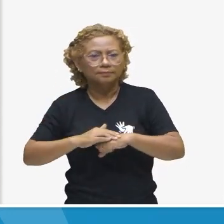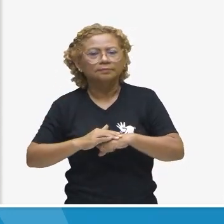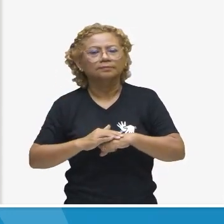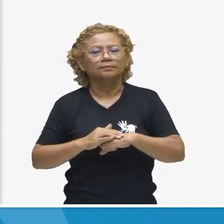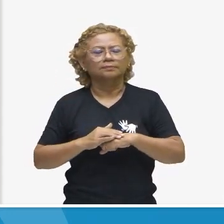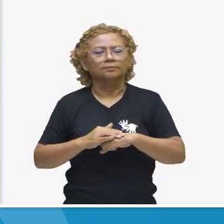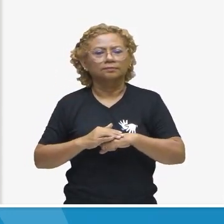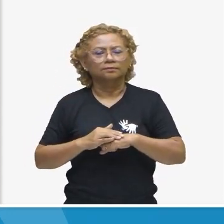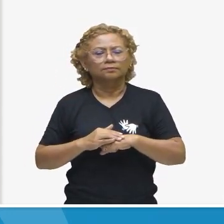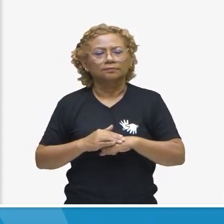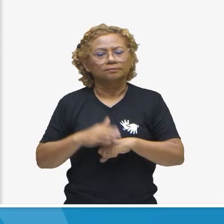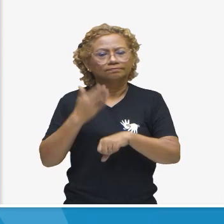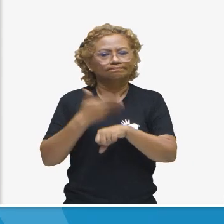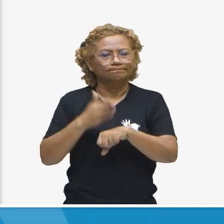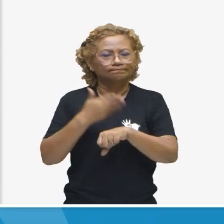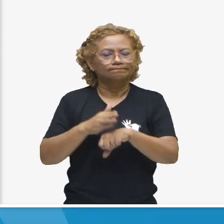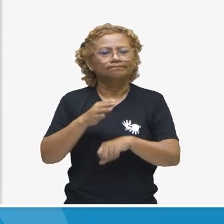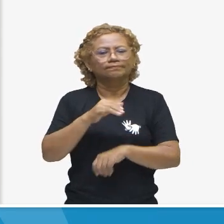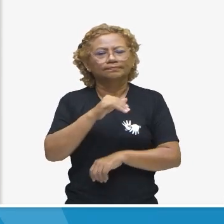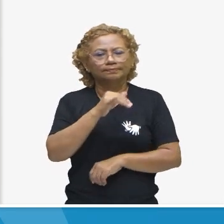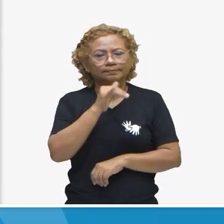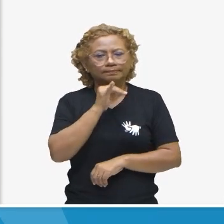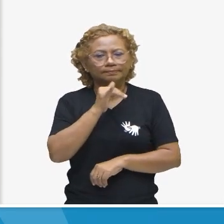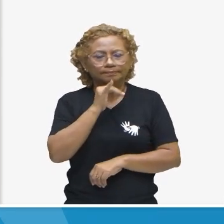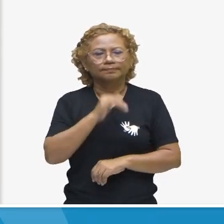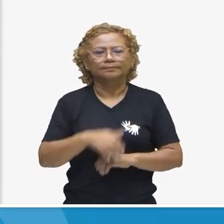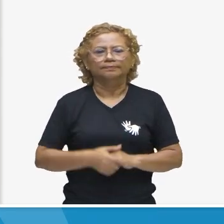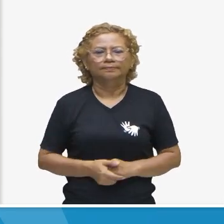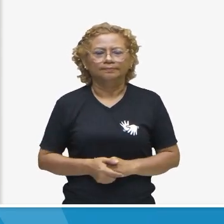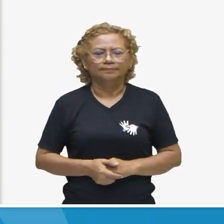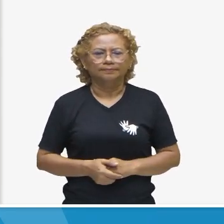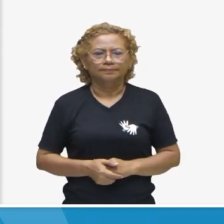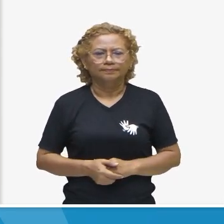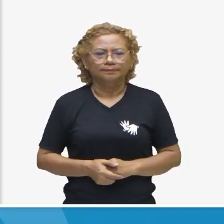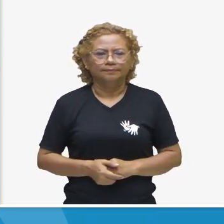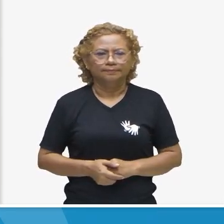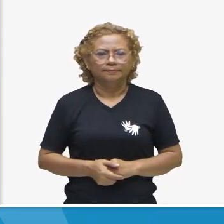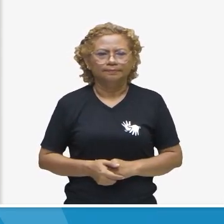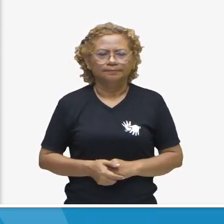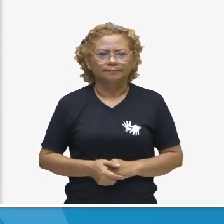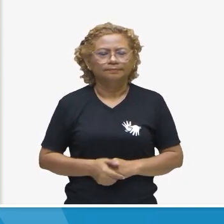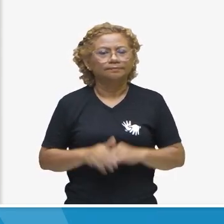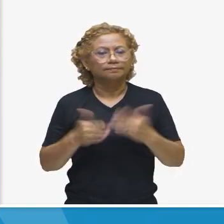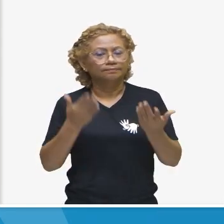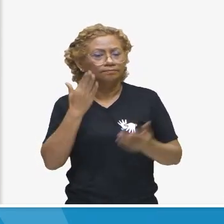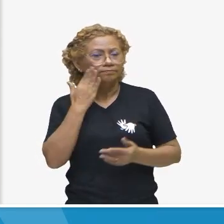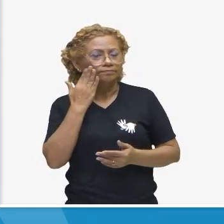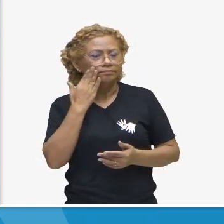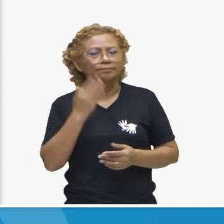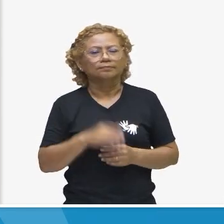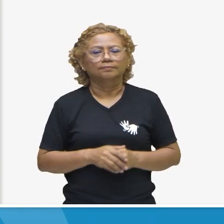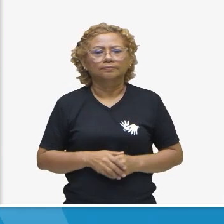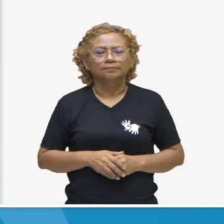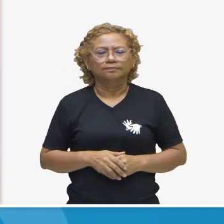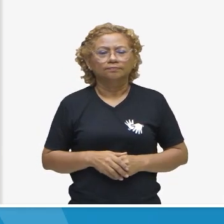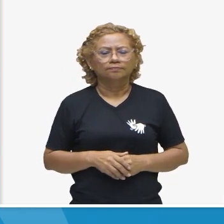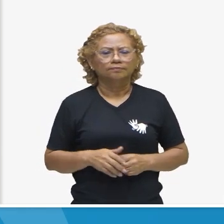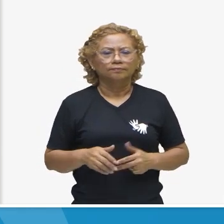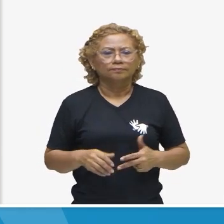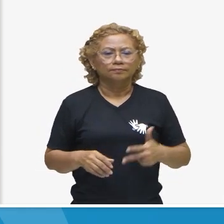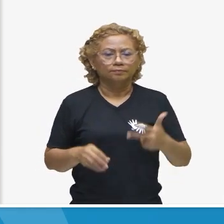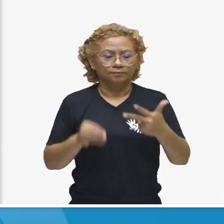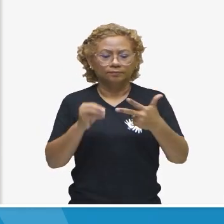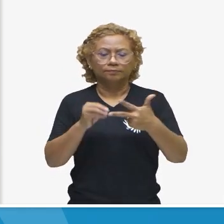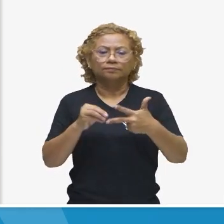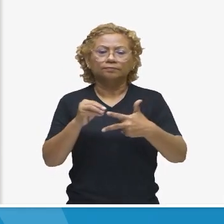assunto, nós vamos fazer um exemplo, tá? Vamos ao quadro para a gente ver essa questão, então, que é uma questão do Enem de